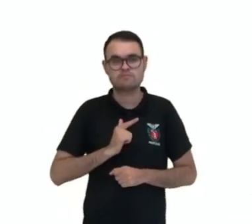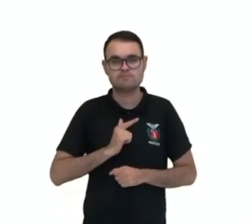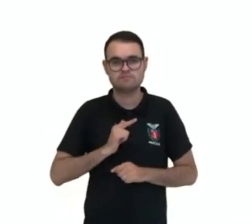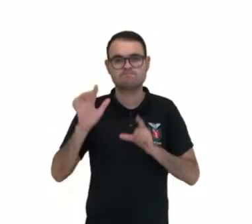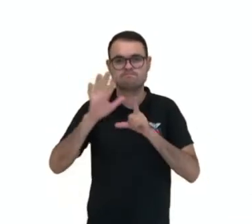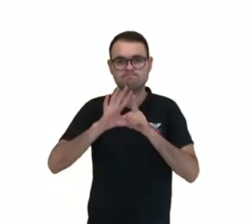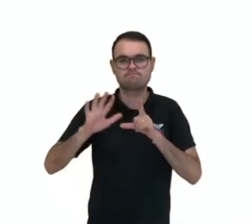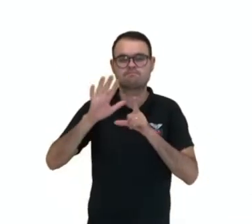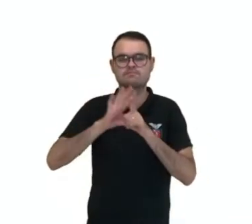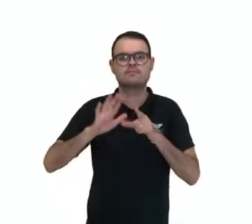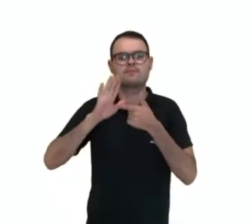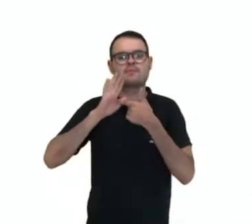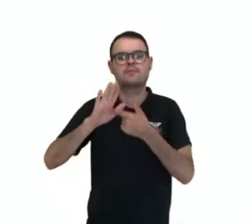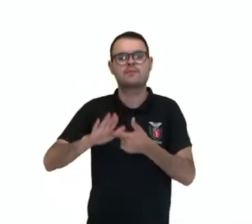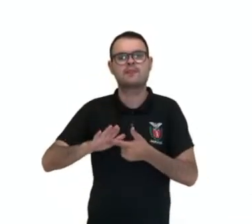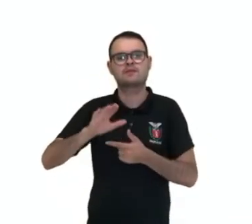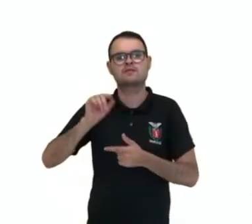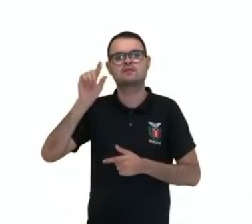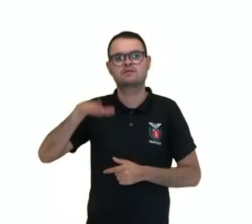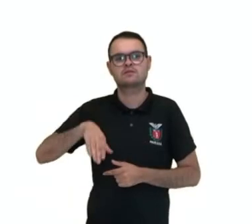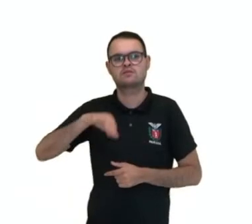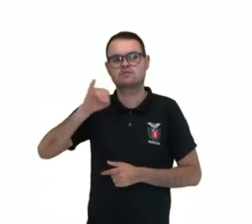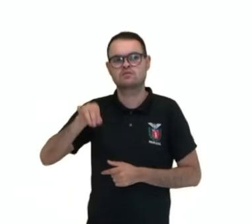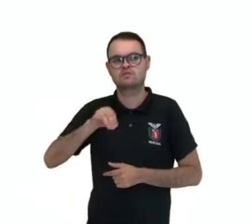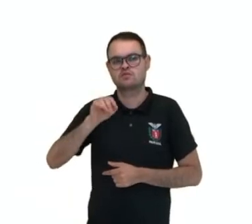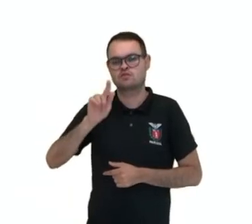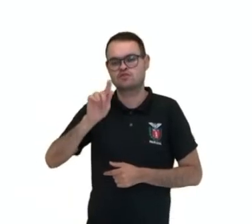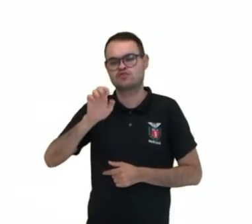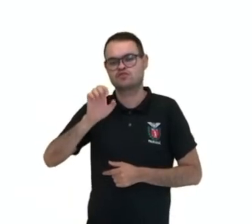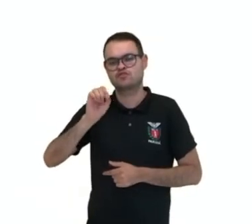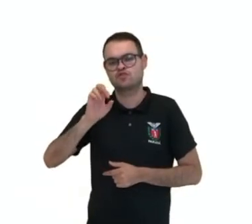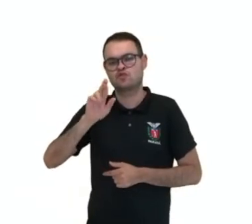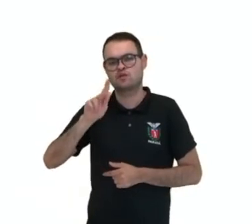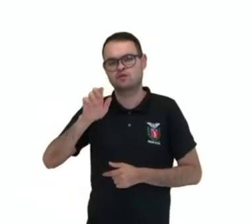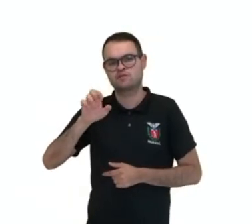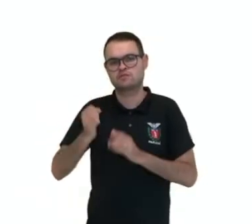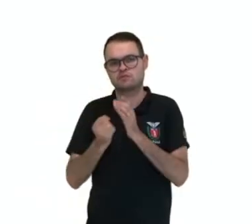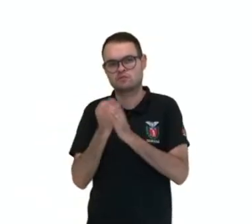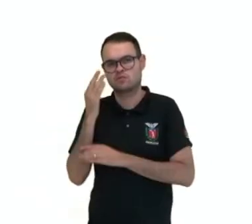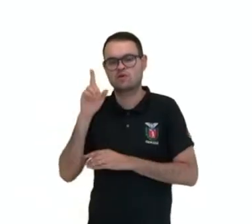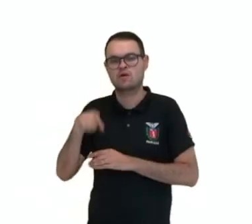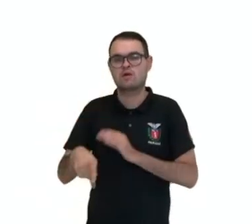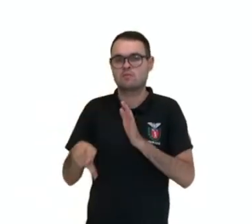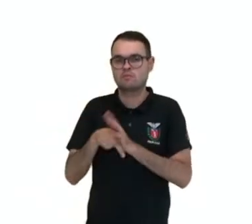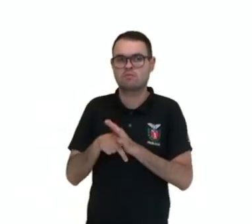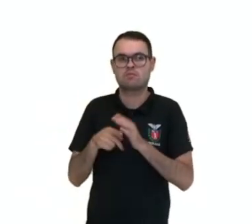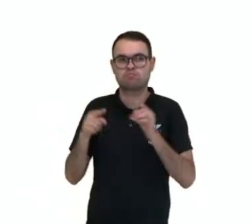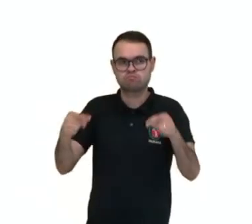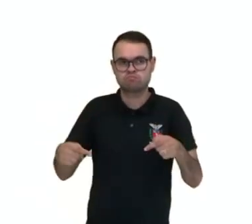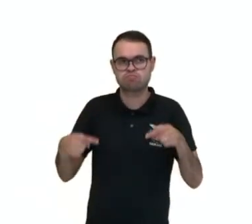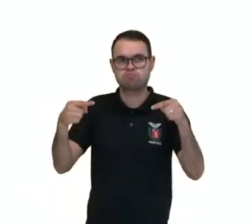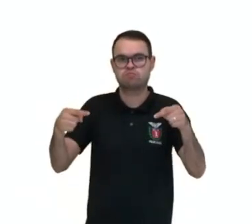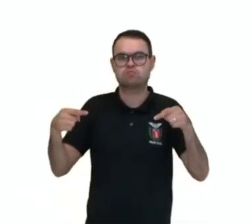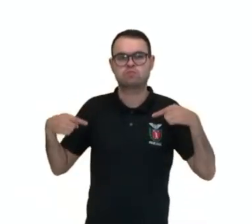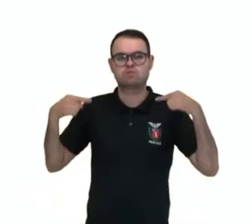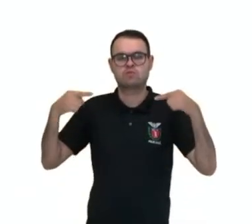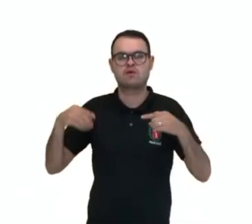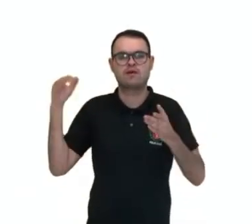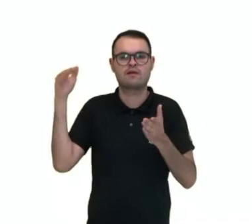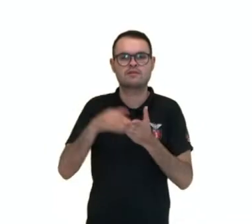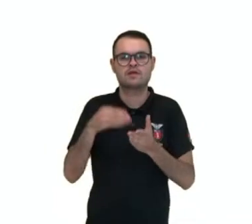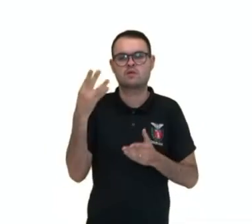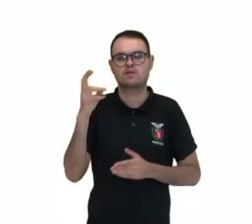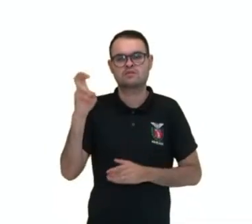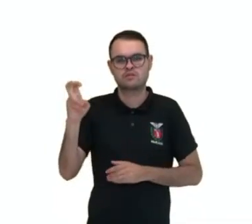imagem inventada por George Stephenson em 1814, a locomotiva, que atingia até